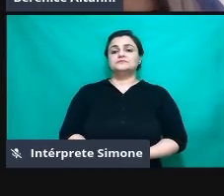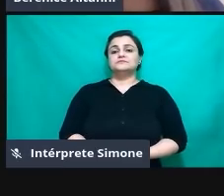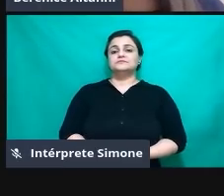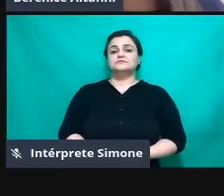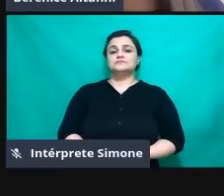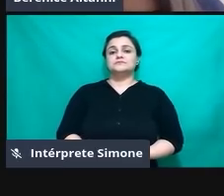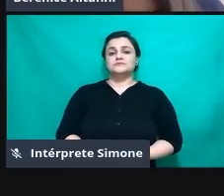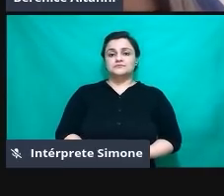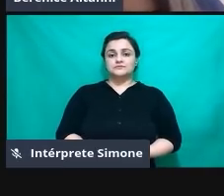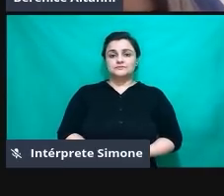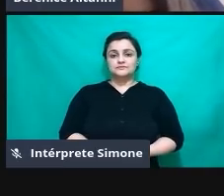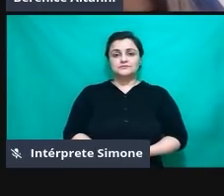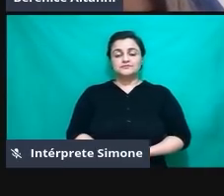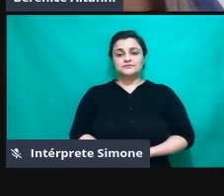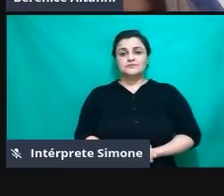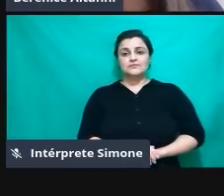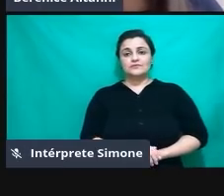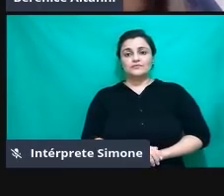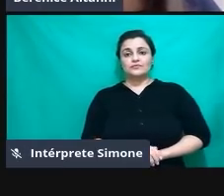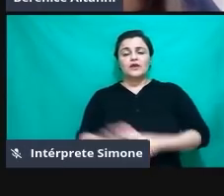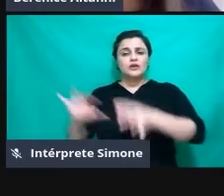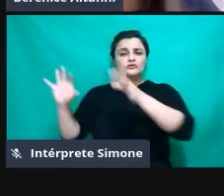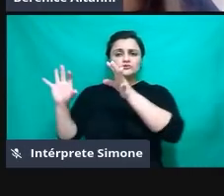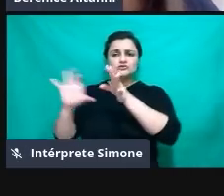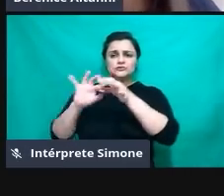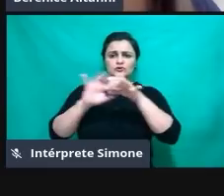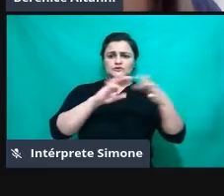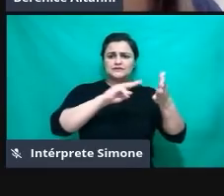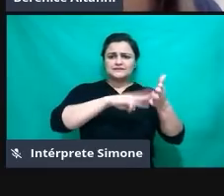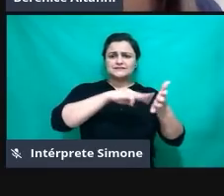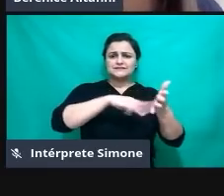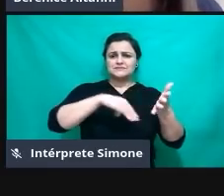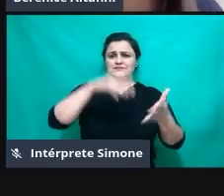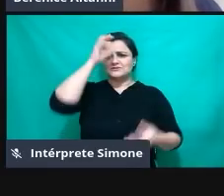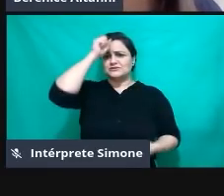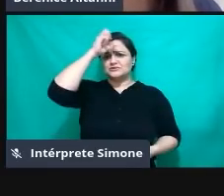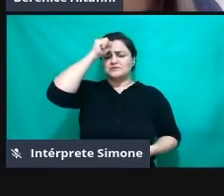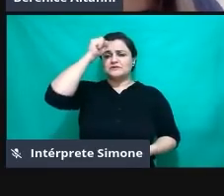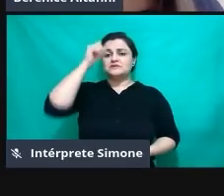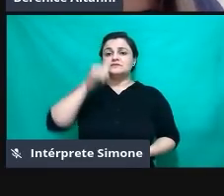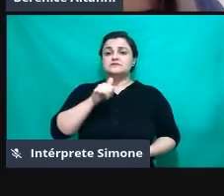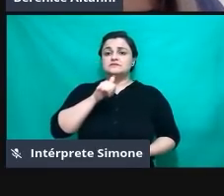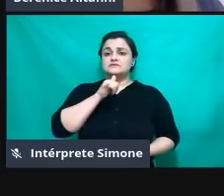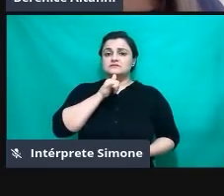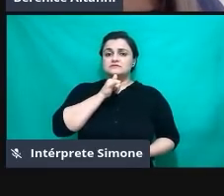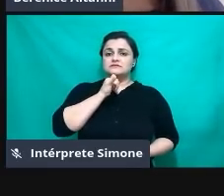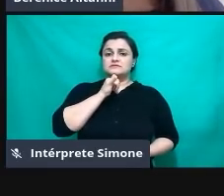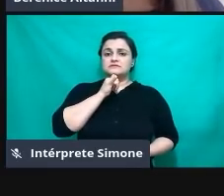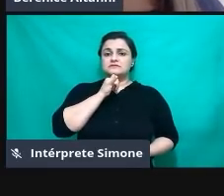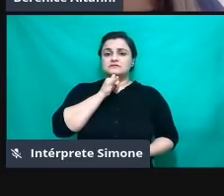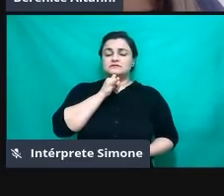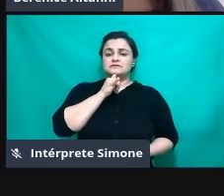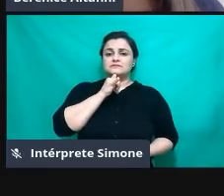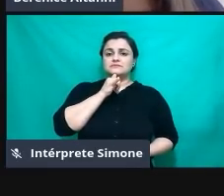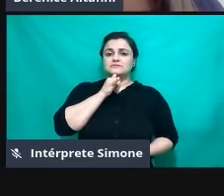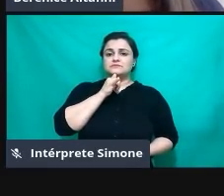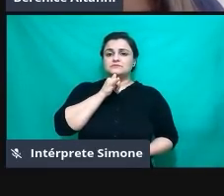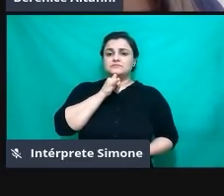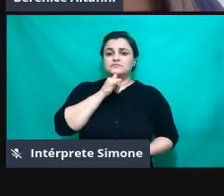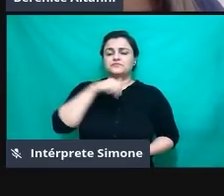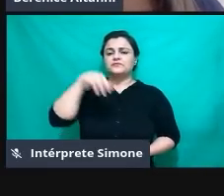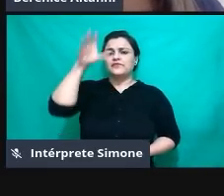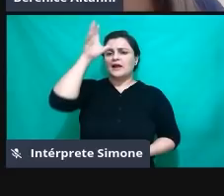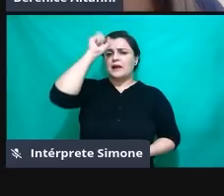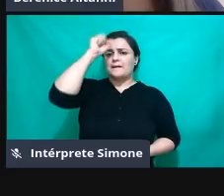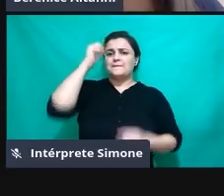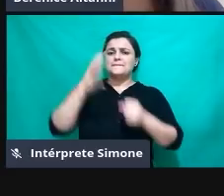nesse contexto das metodologias ativas, nós trouxemos alguns exemplos aí, o primeiro dele é a